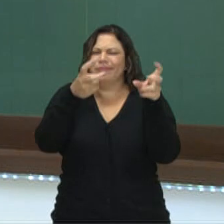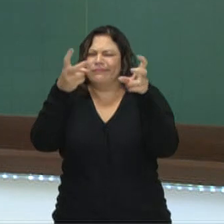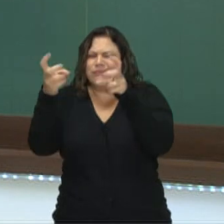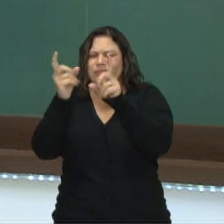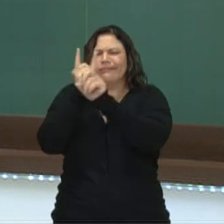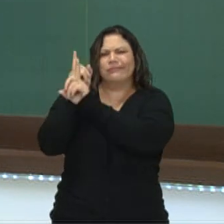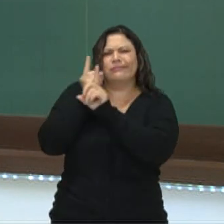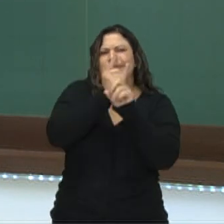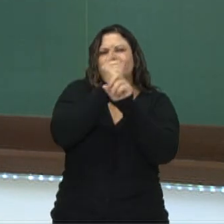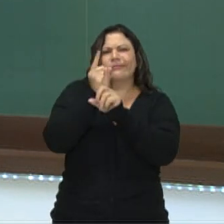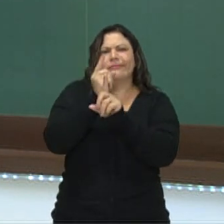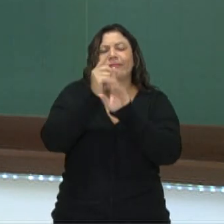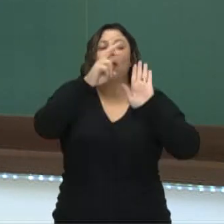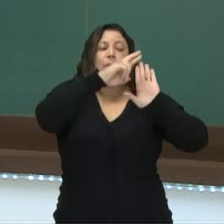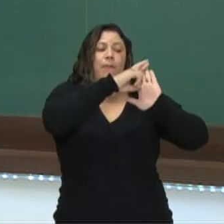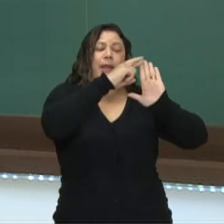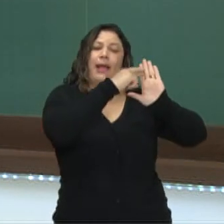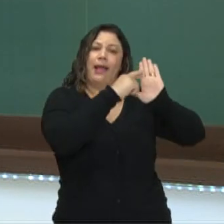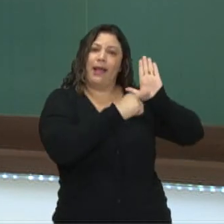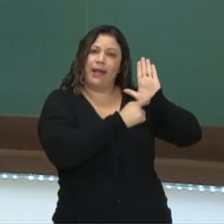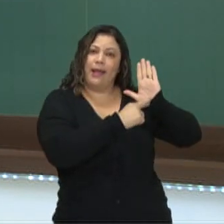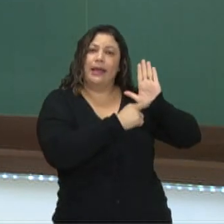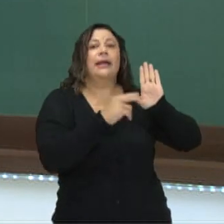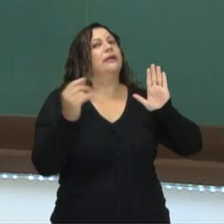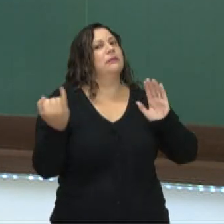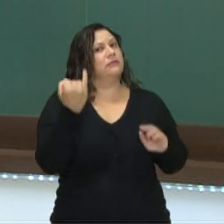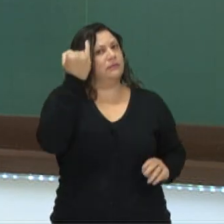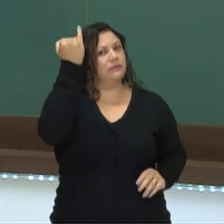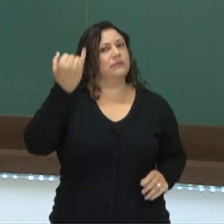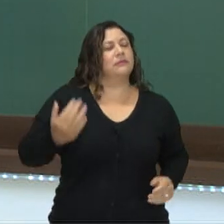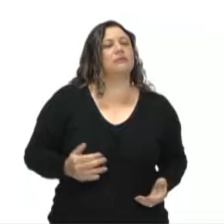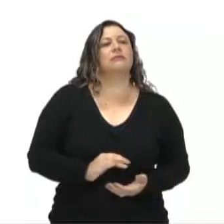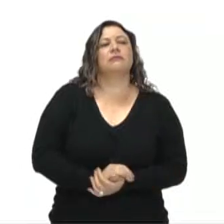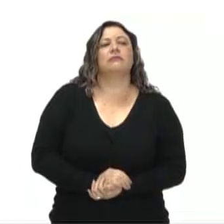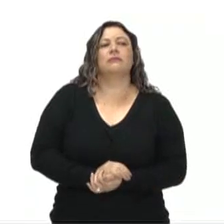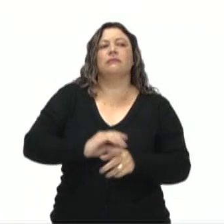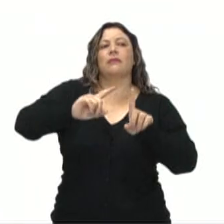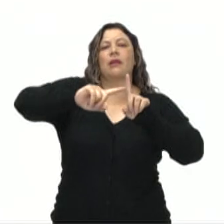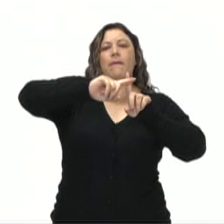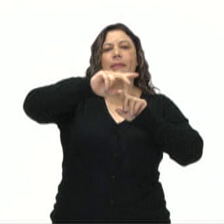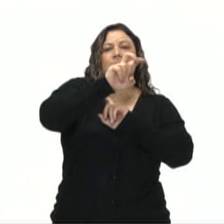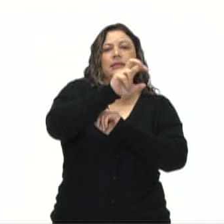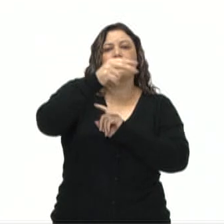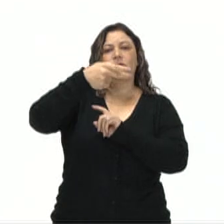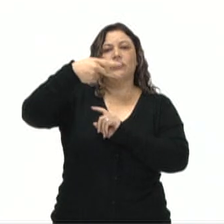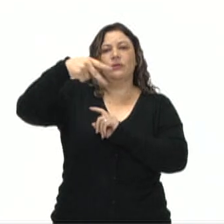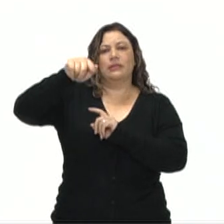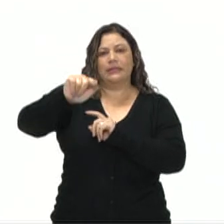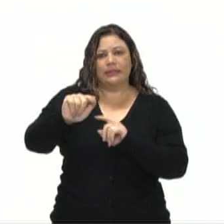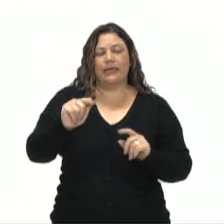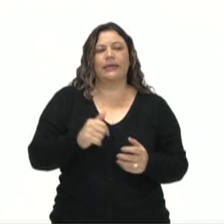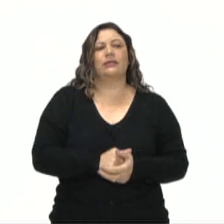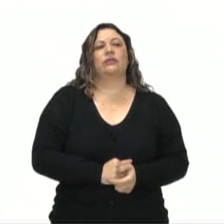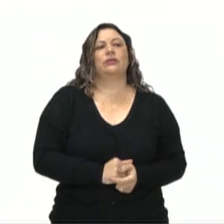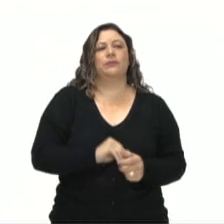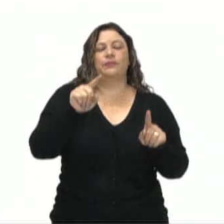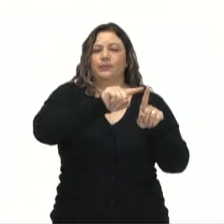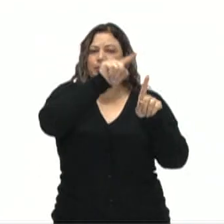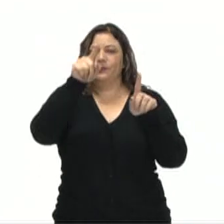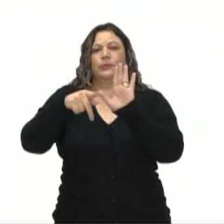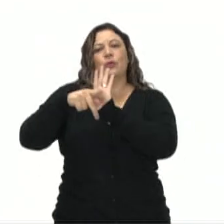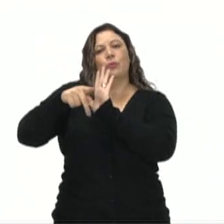uma regularidade, uma regra matemática, isso é muito importante. E o mais 527, módulo de mais 527 é o